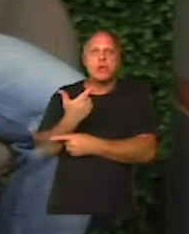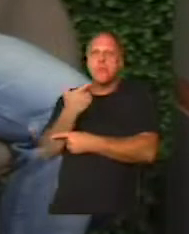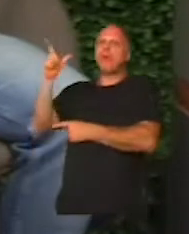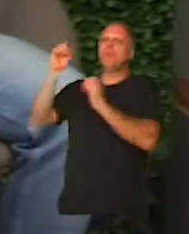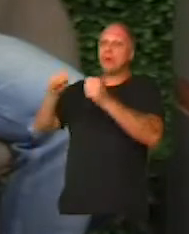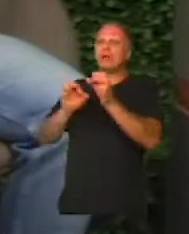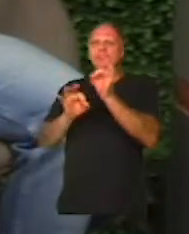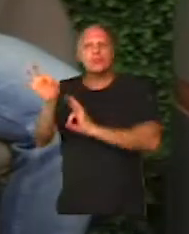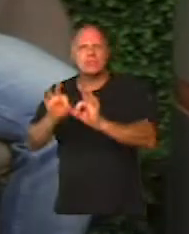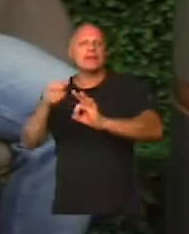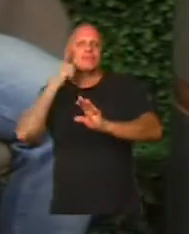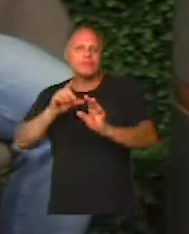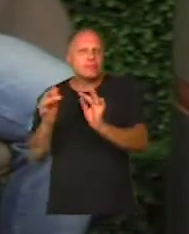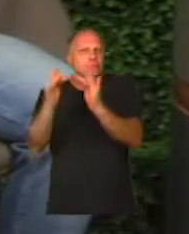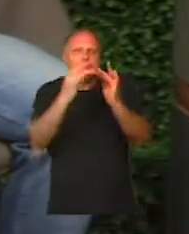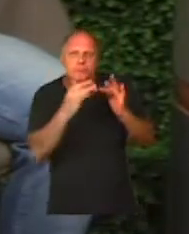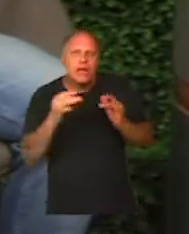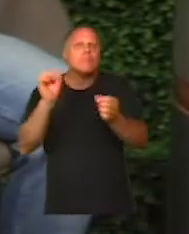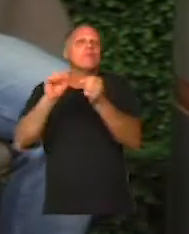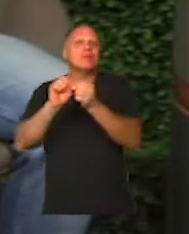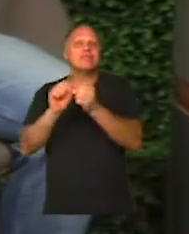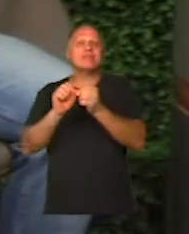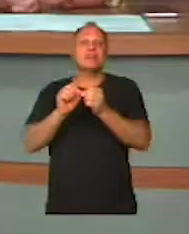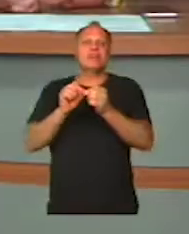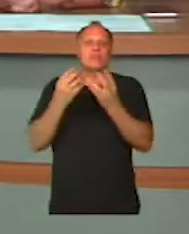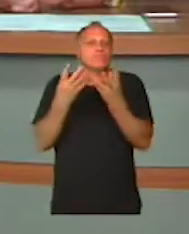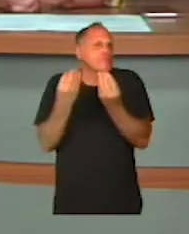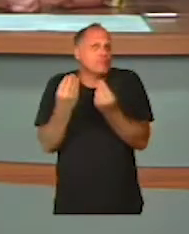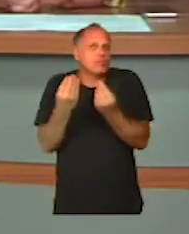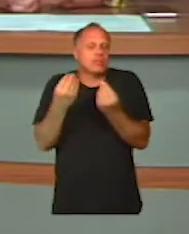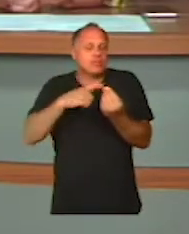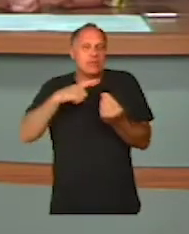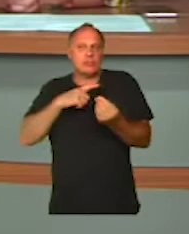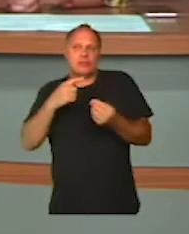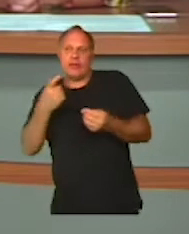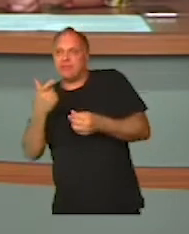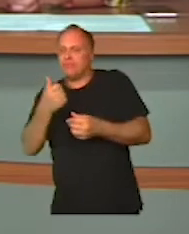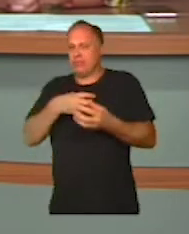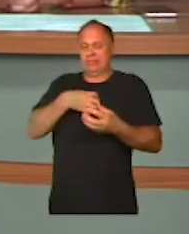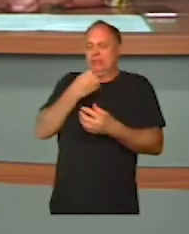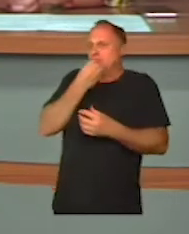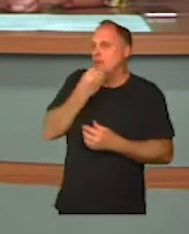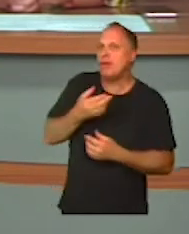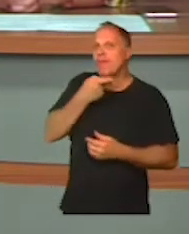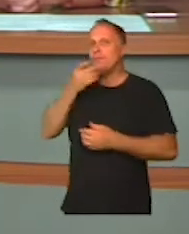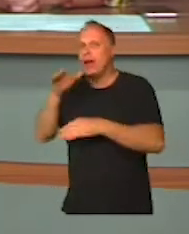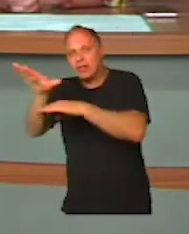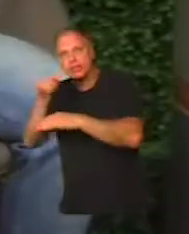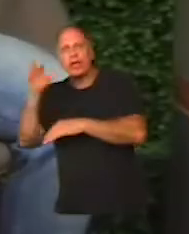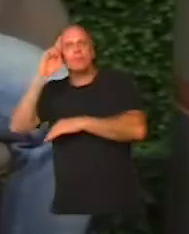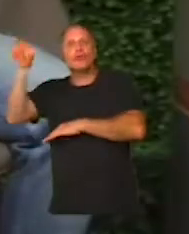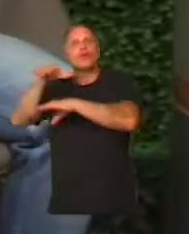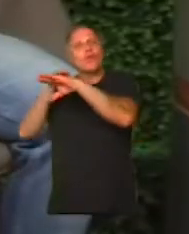te encaixar e tu vai, tá? Não gostou muito, não sente muito seguro, vai e fala pro diretor, ó, Fábio, não tô